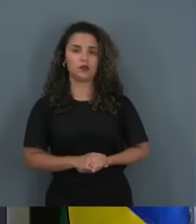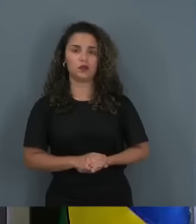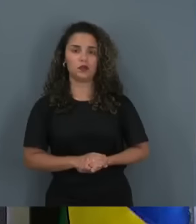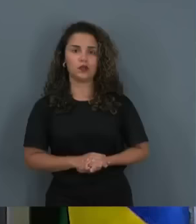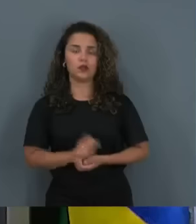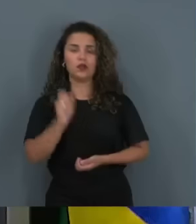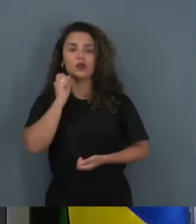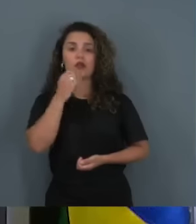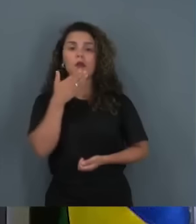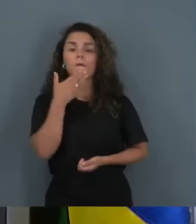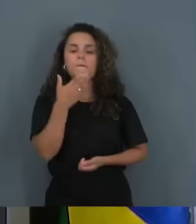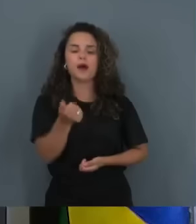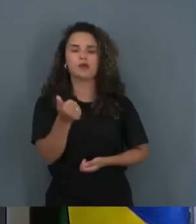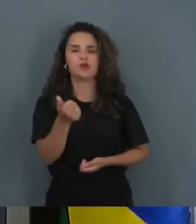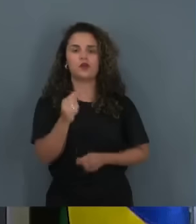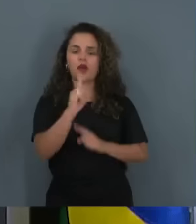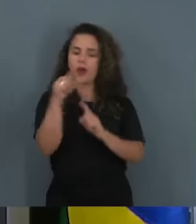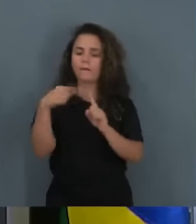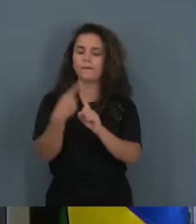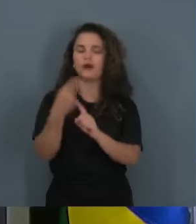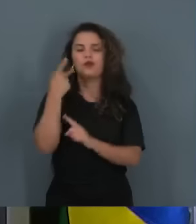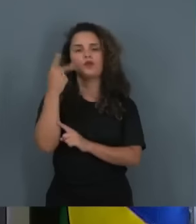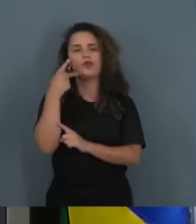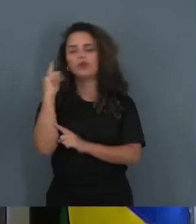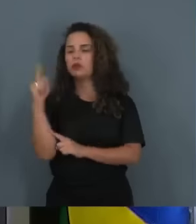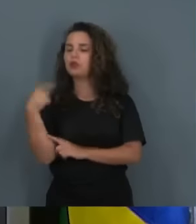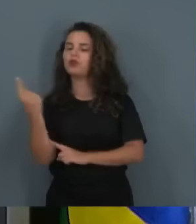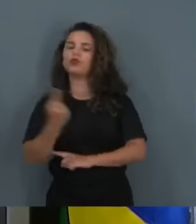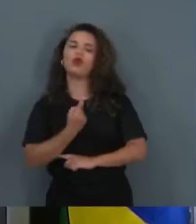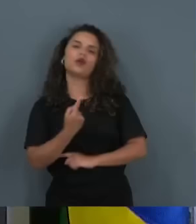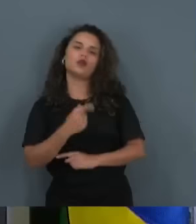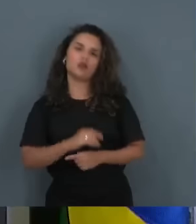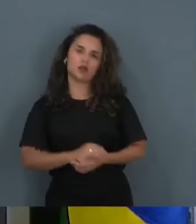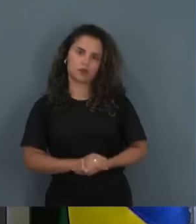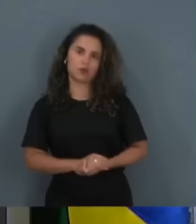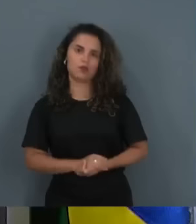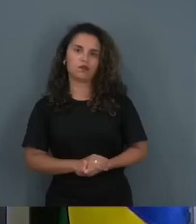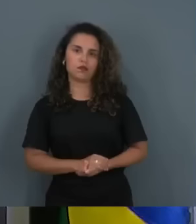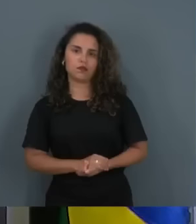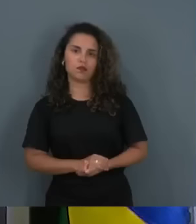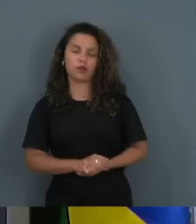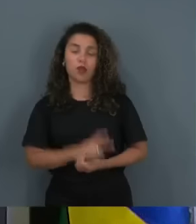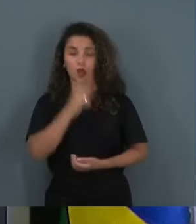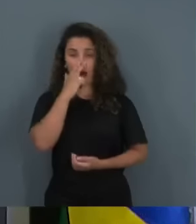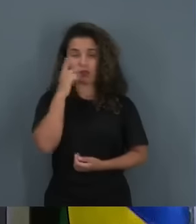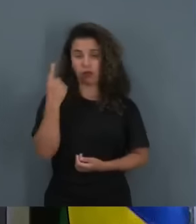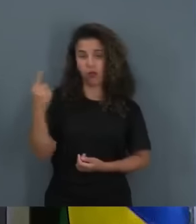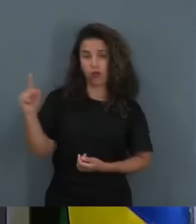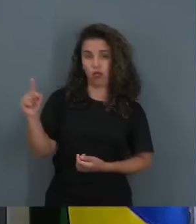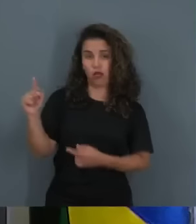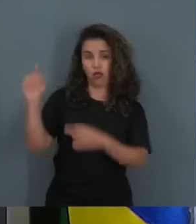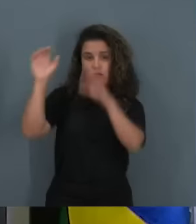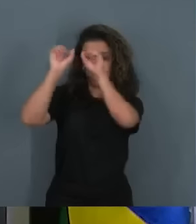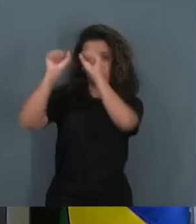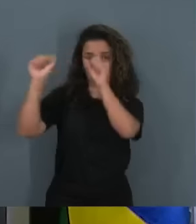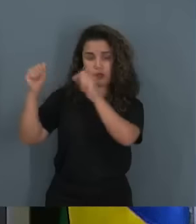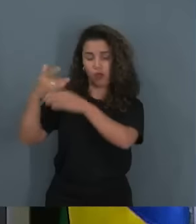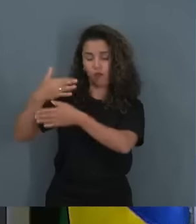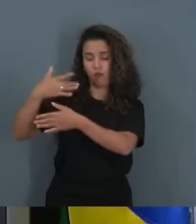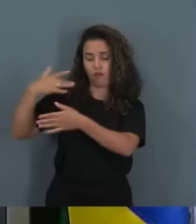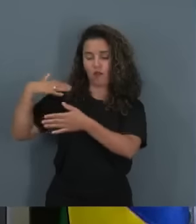que, repito, são mais políticos do que nós. Lá, eu acho que tudo começou lá